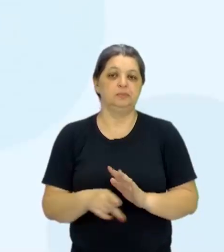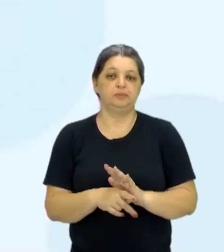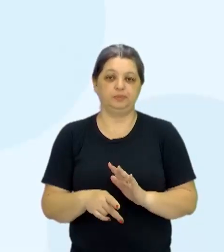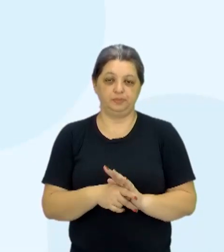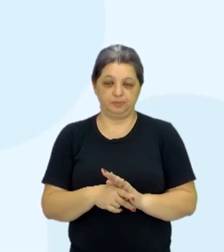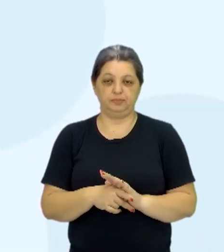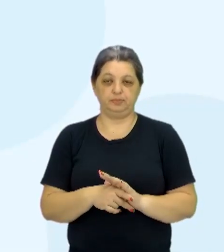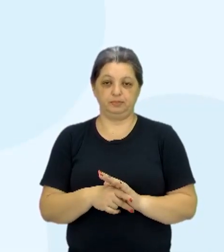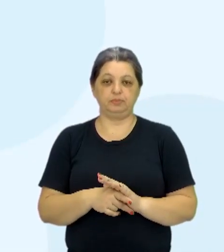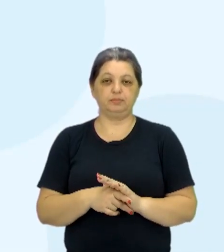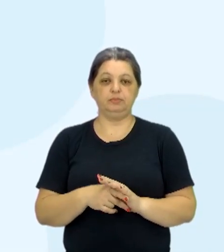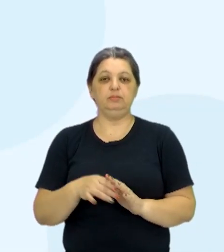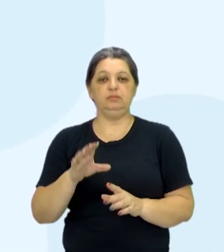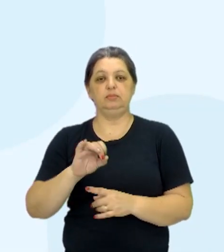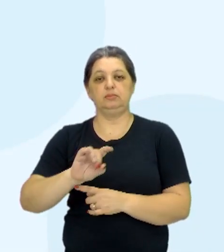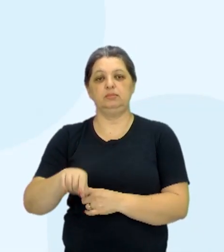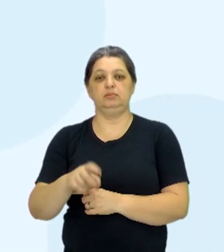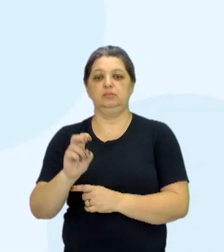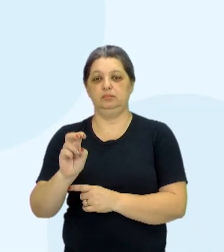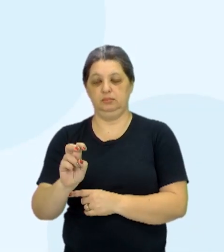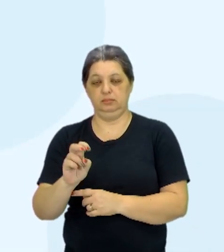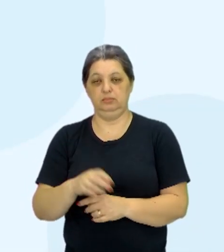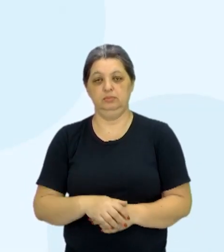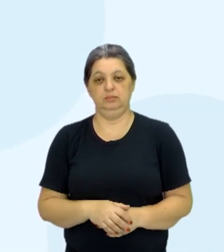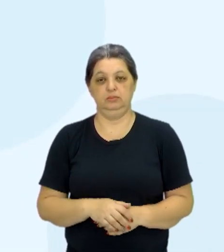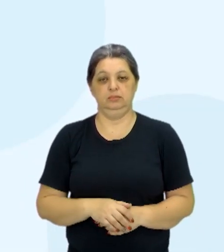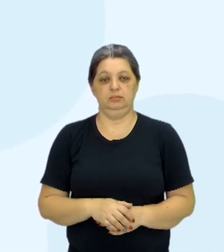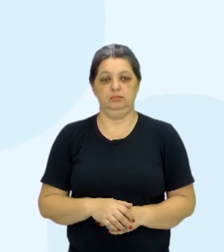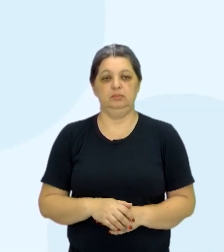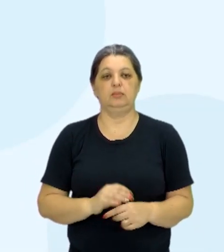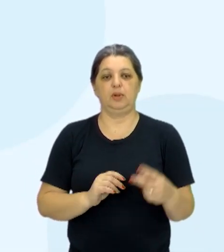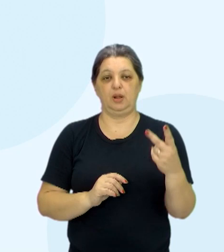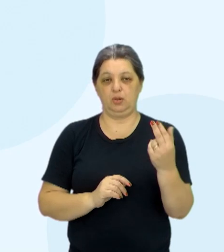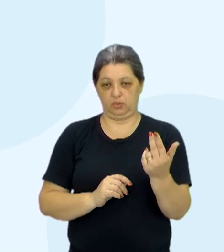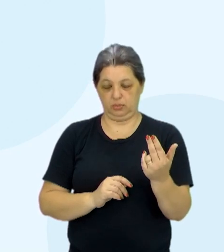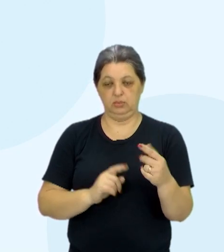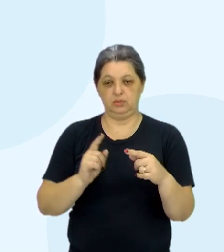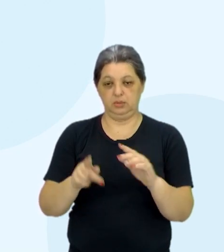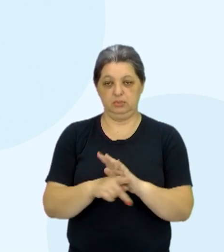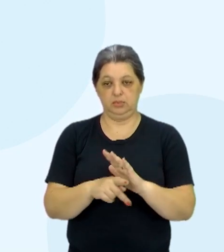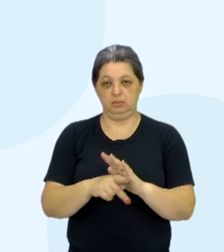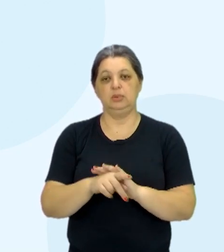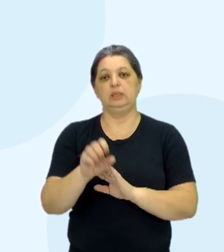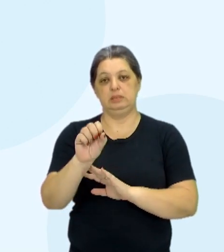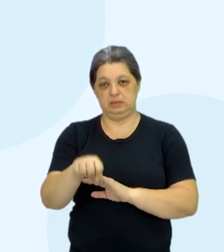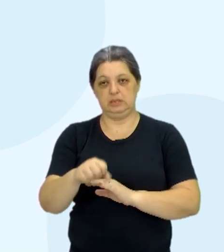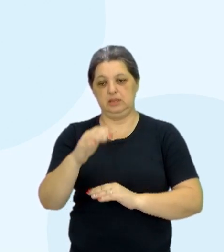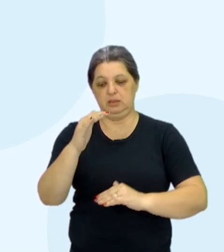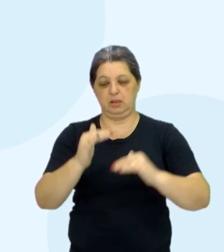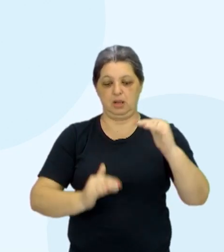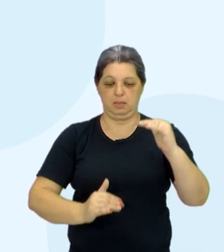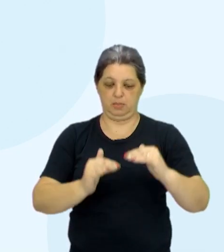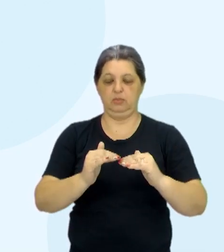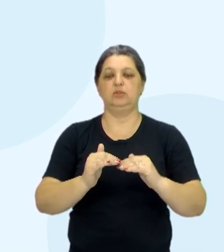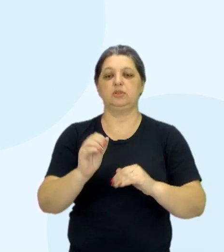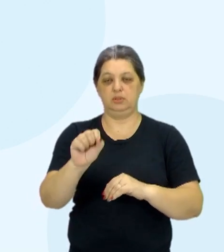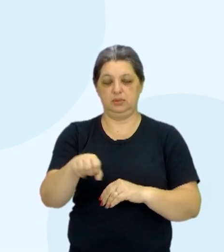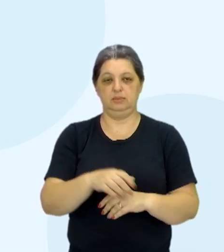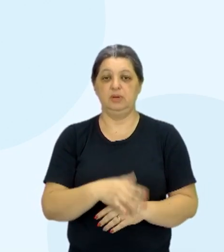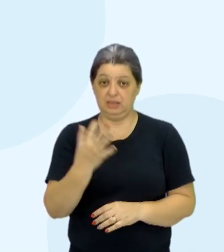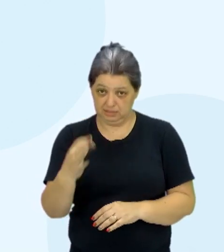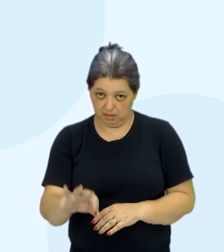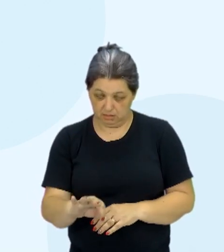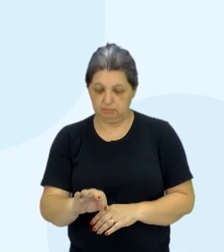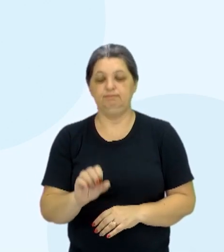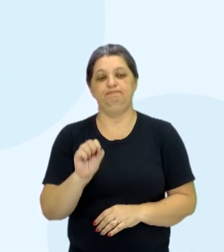2 é 0,5, né? E dá 0,5 para os dois casos. Então sim, são proporcionais. Certo, Letícia? Sim. Muito